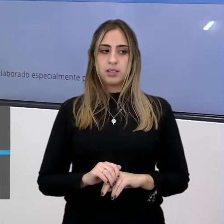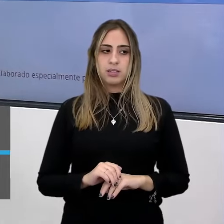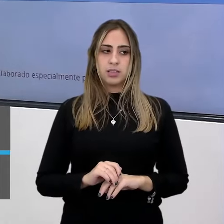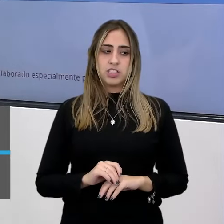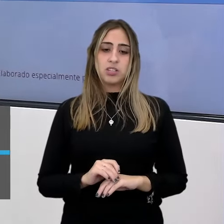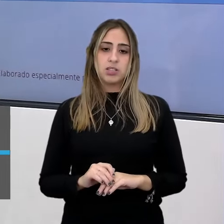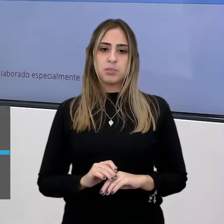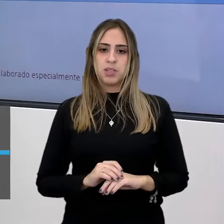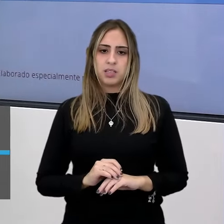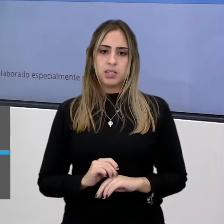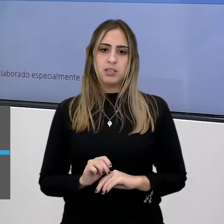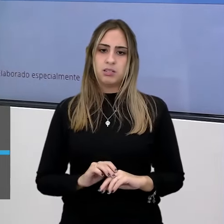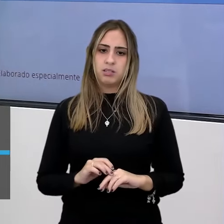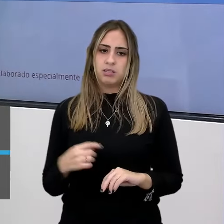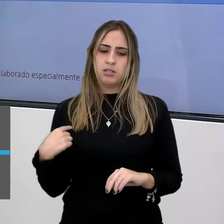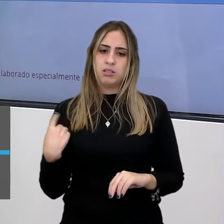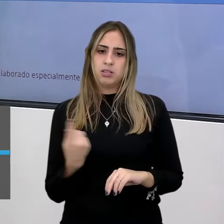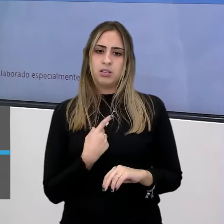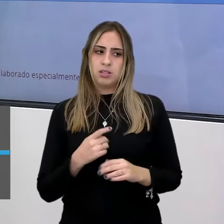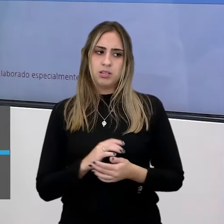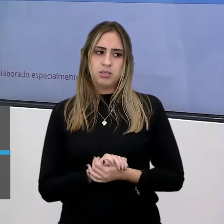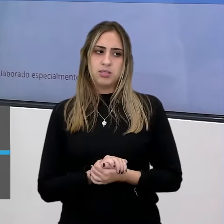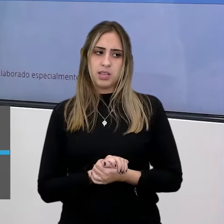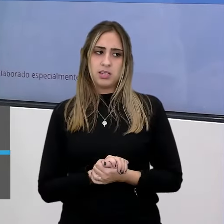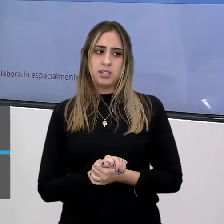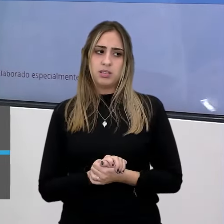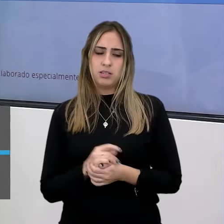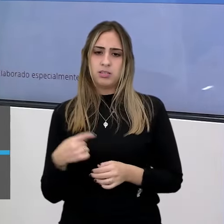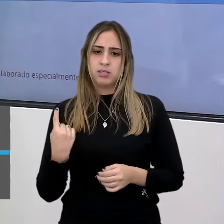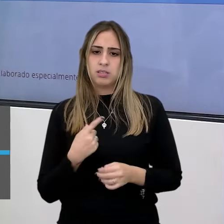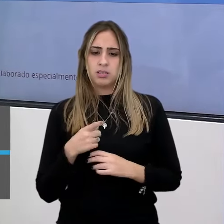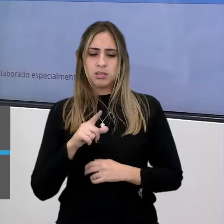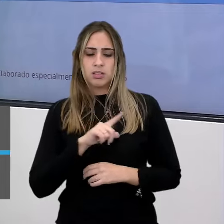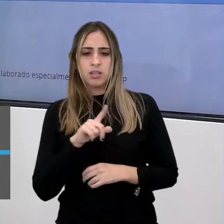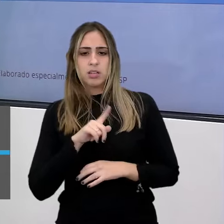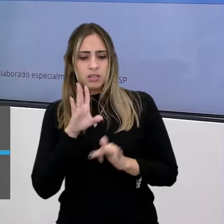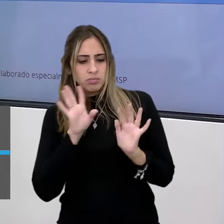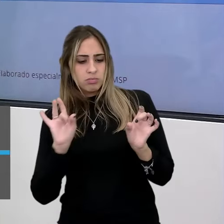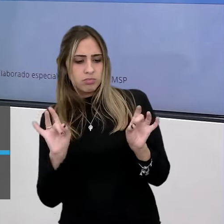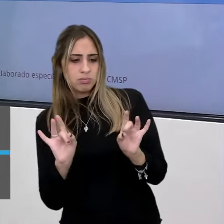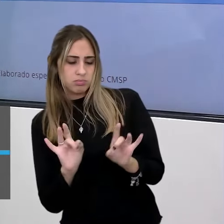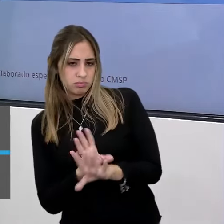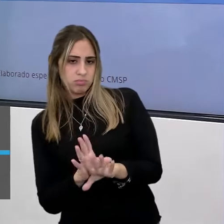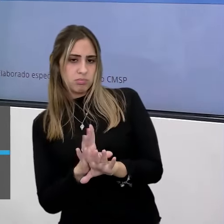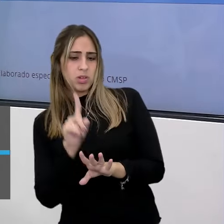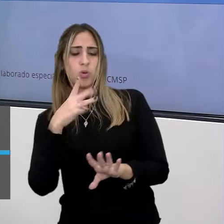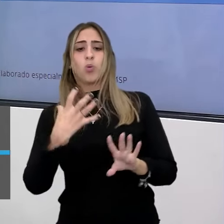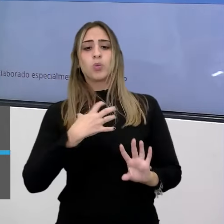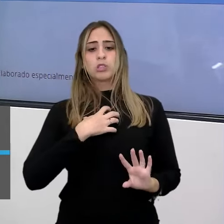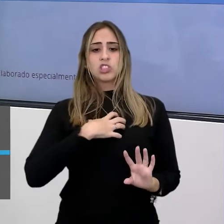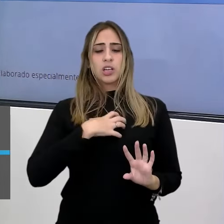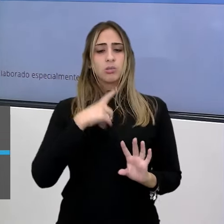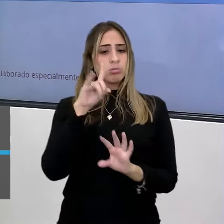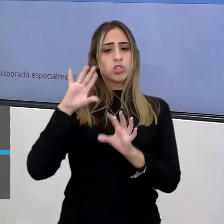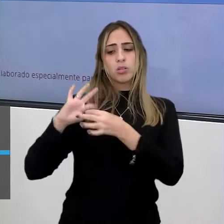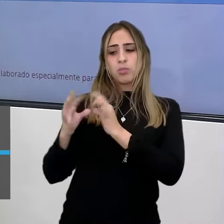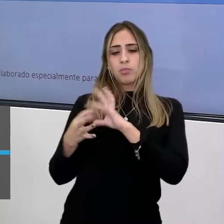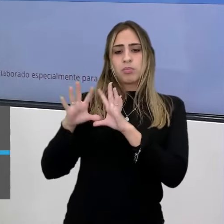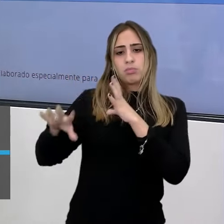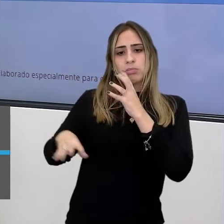junto com kandinsky né e o schenberg ele formulou uma uma forma de composição